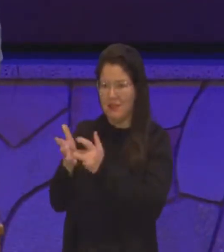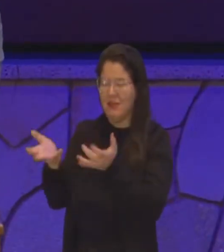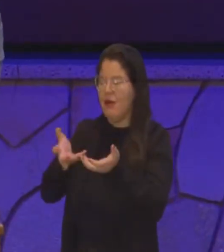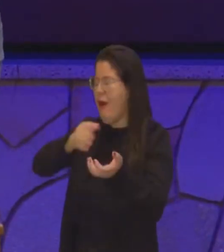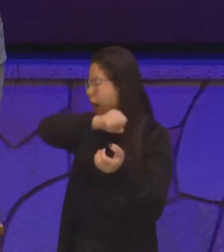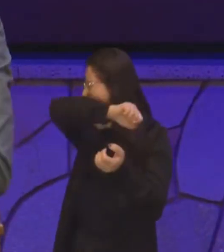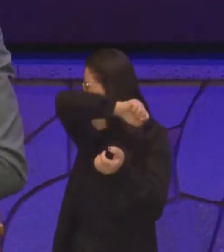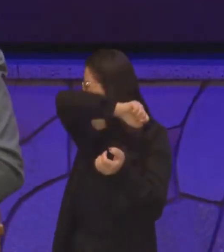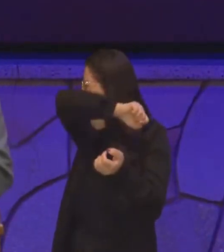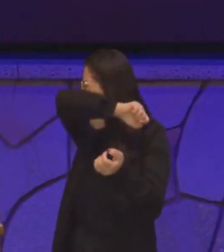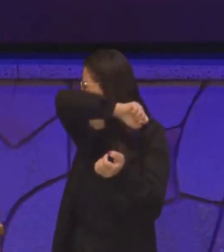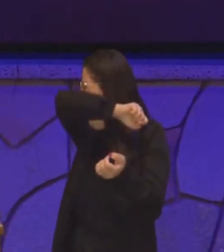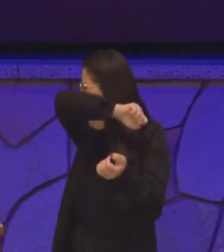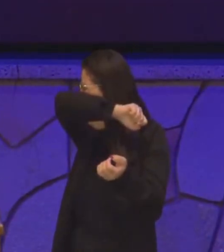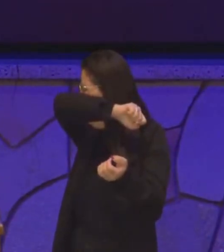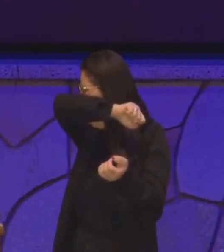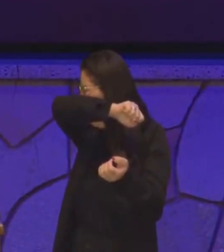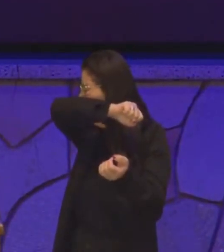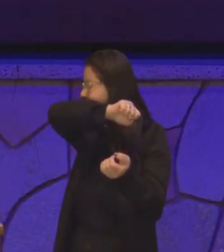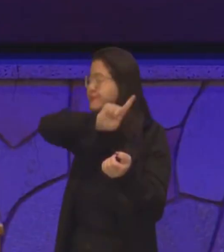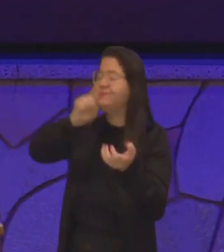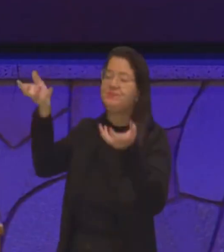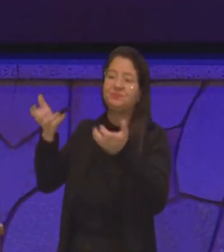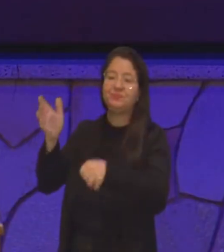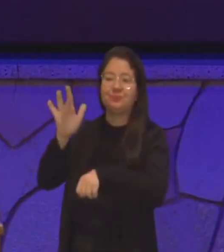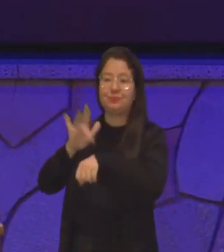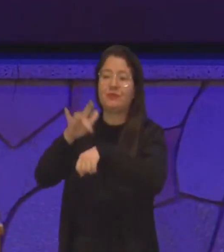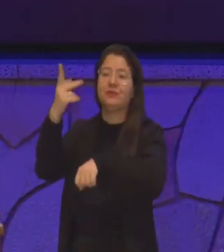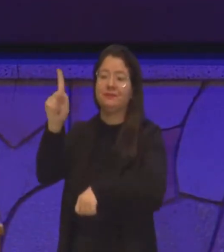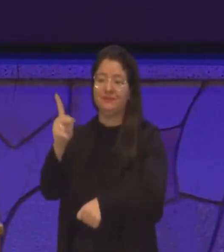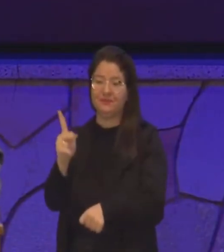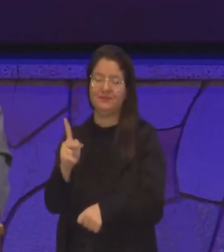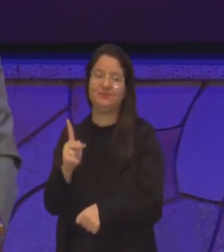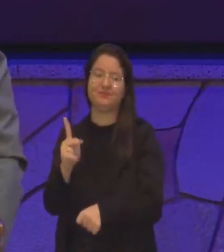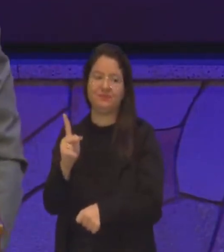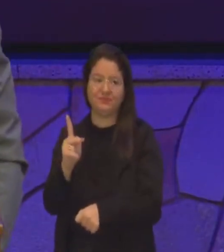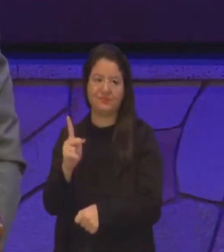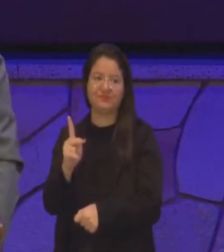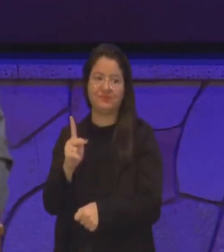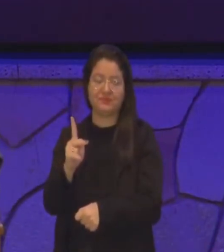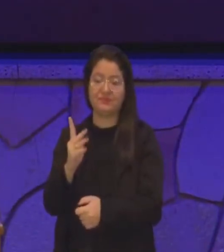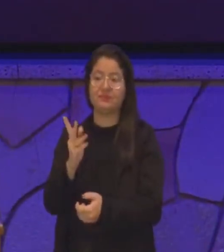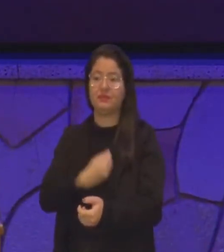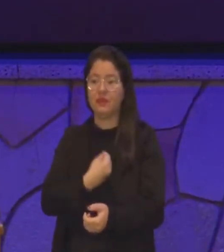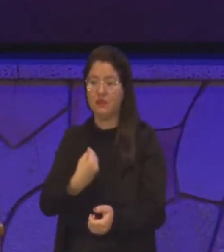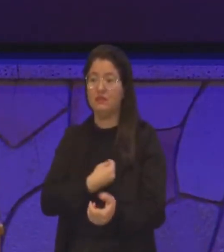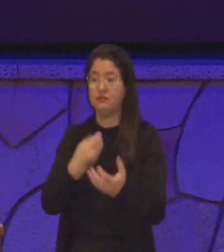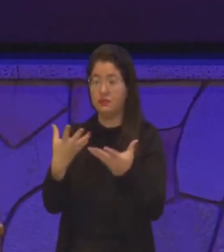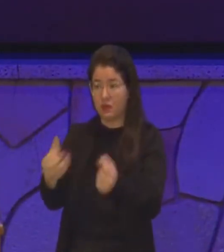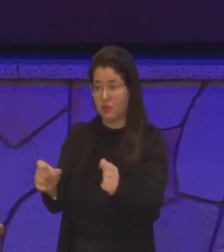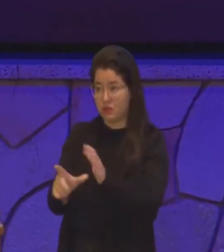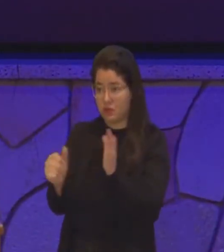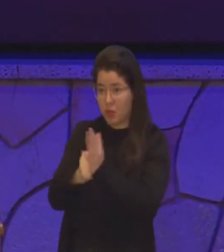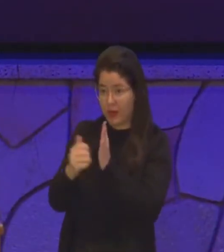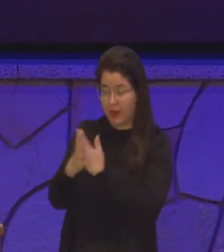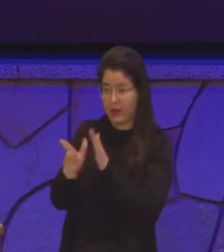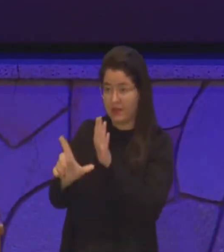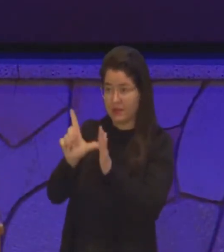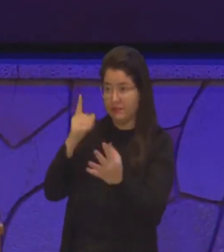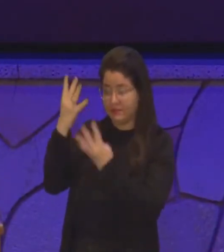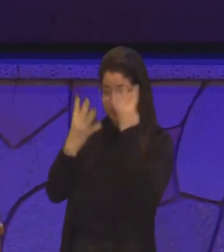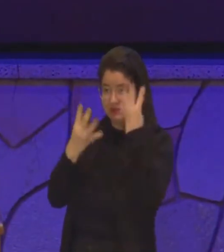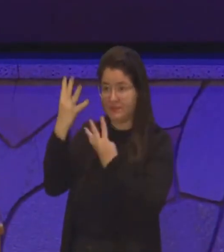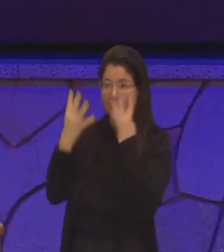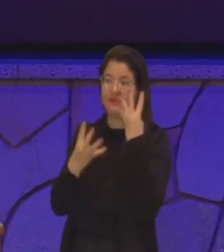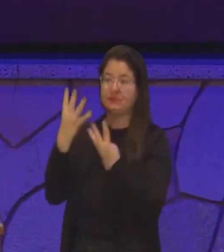estão à sua volta. Eu quero te convidar nesta noite a fazer essa oração, antes de entoarmos o hino que